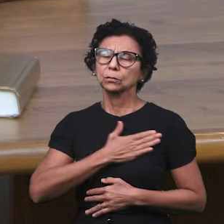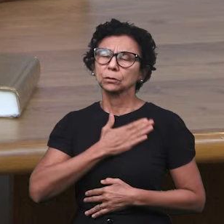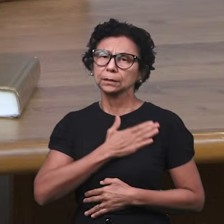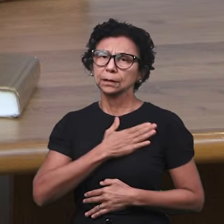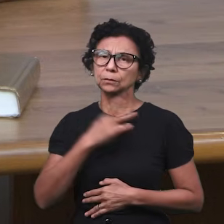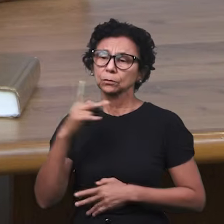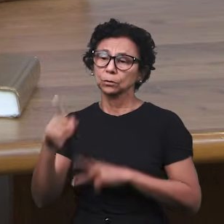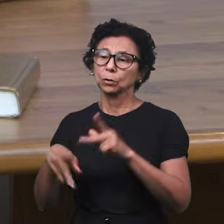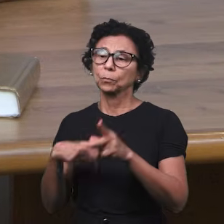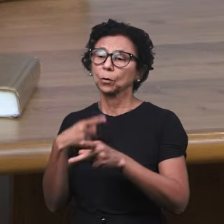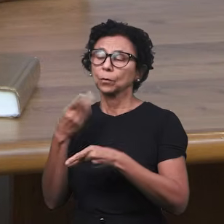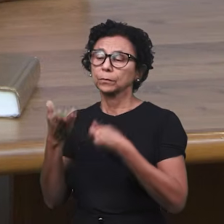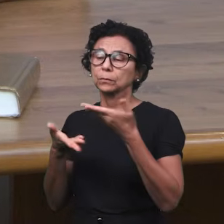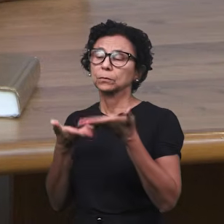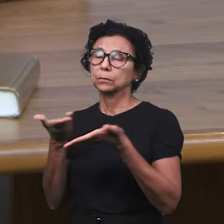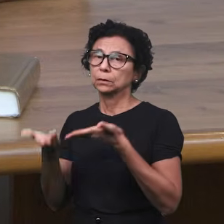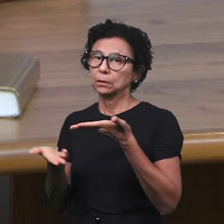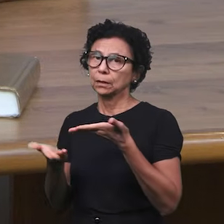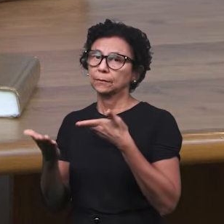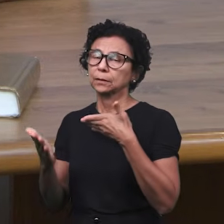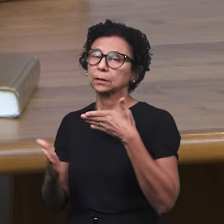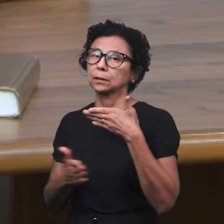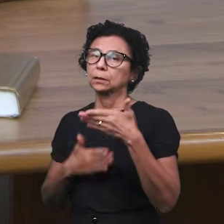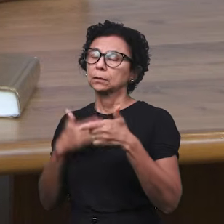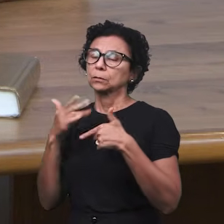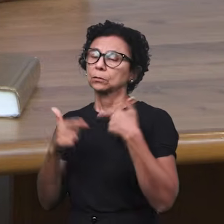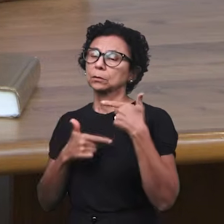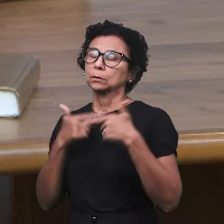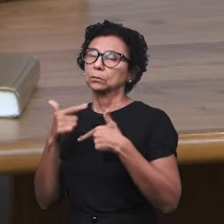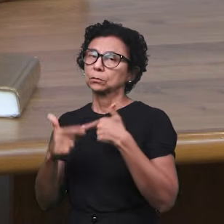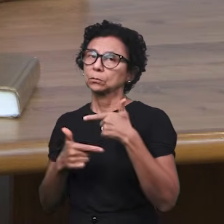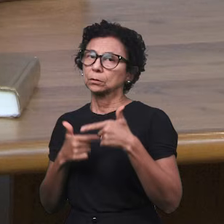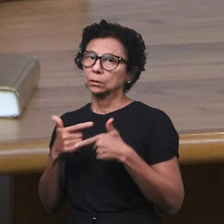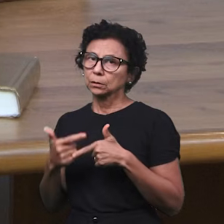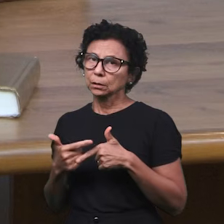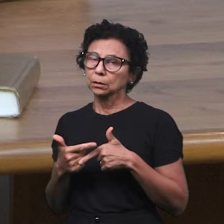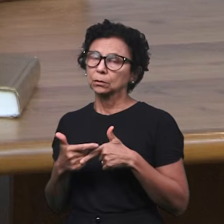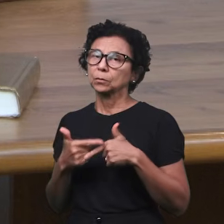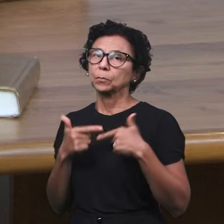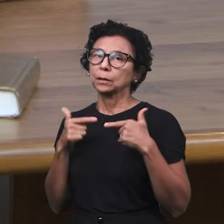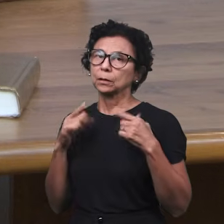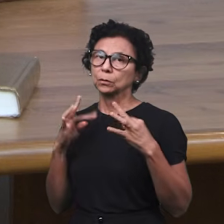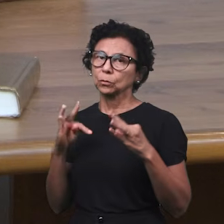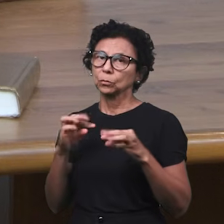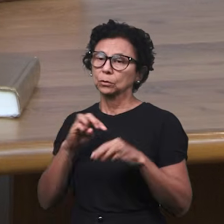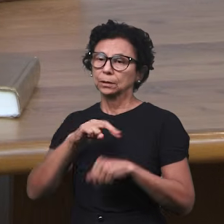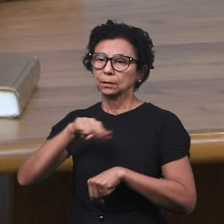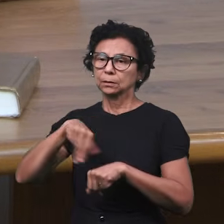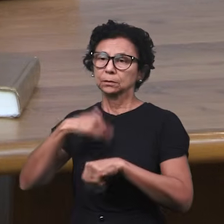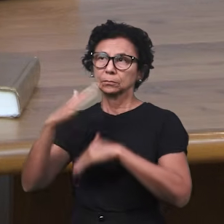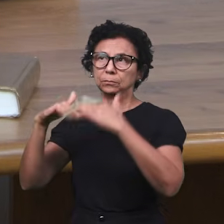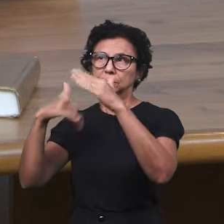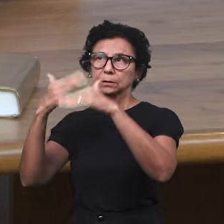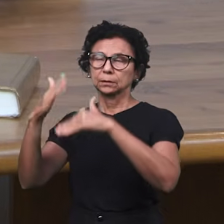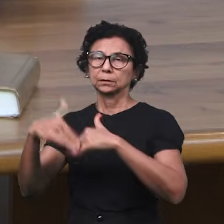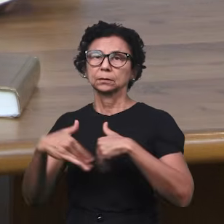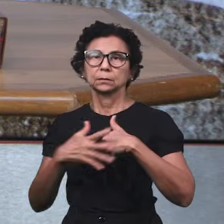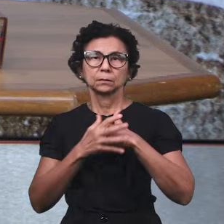povo e trabalhando pela prosperidade de toda a sua nação.